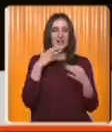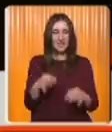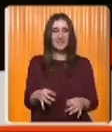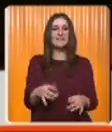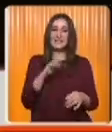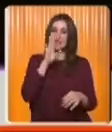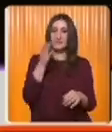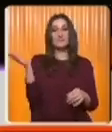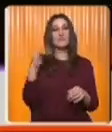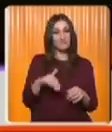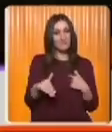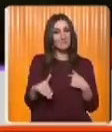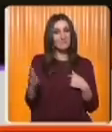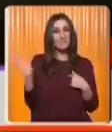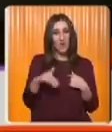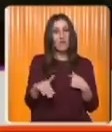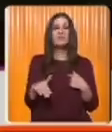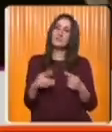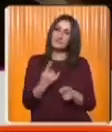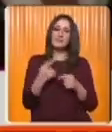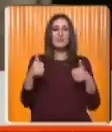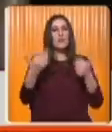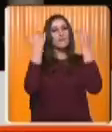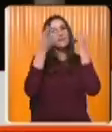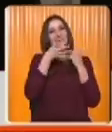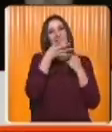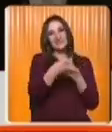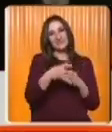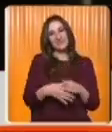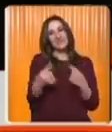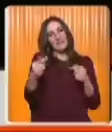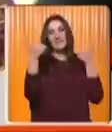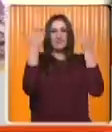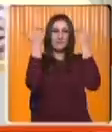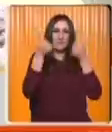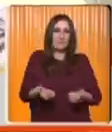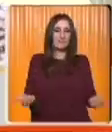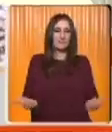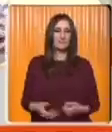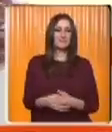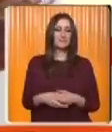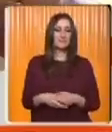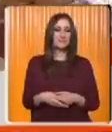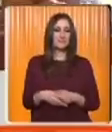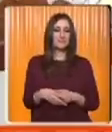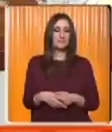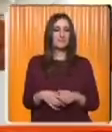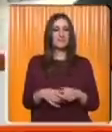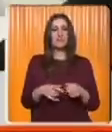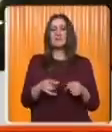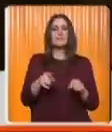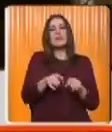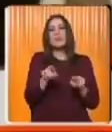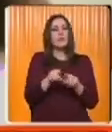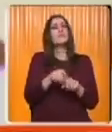Acredito que se eu estou aqui é porque tenho uma ótima notícia para lhe dar. Uma ótima notícia. Venha cá sentar-se. Faça de conta que está em sua